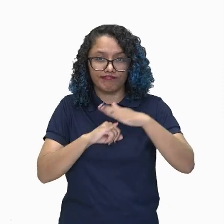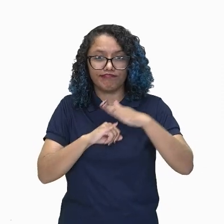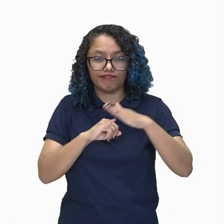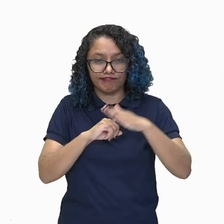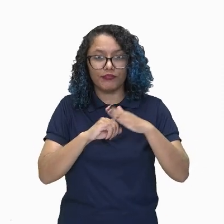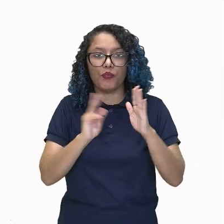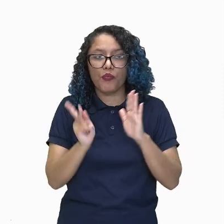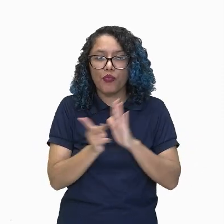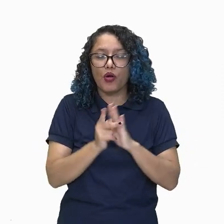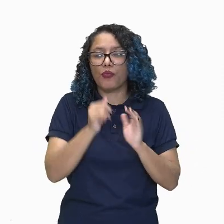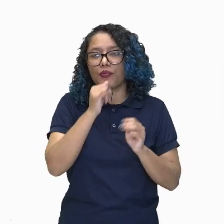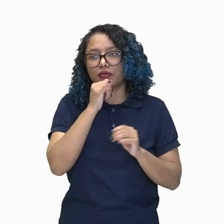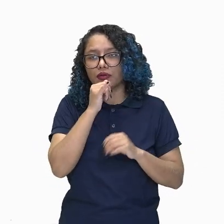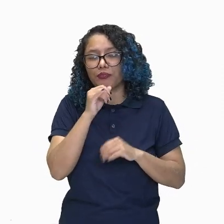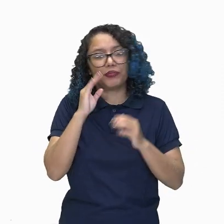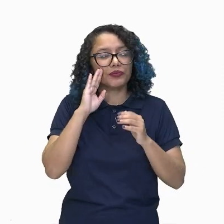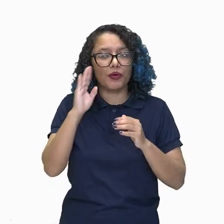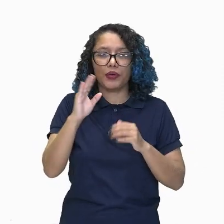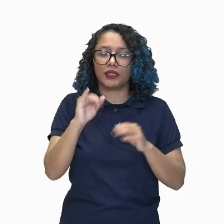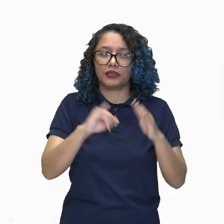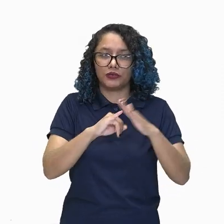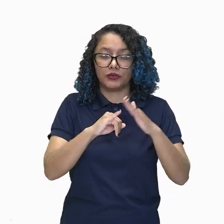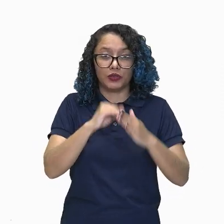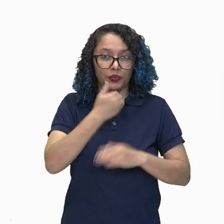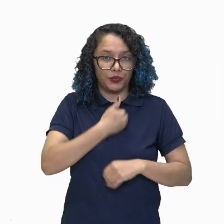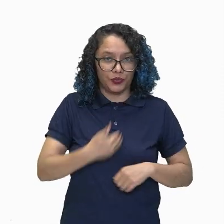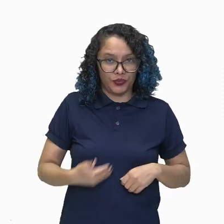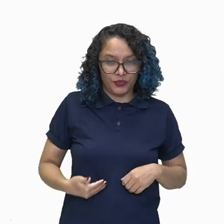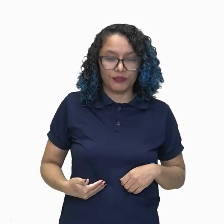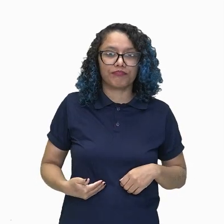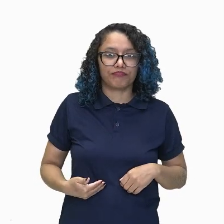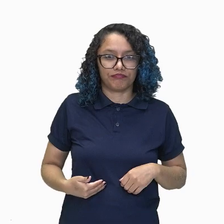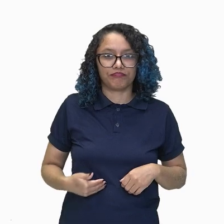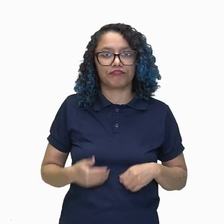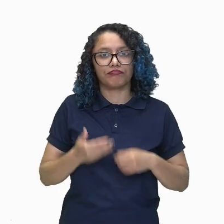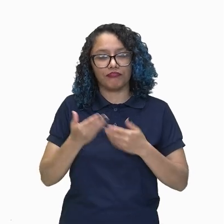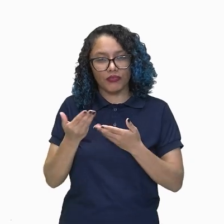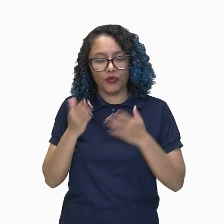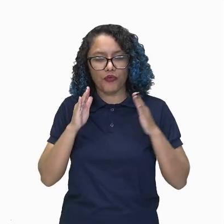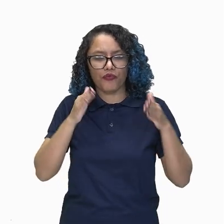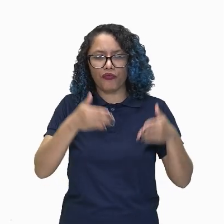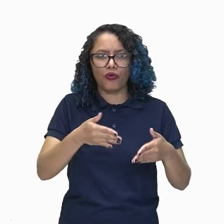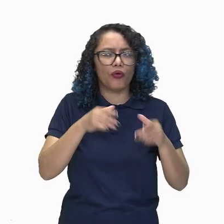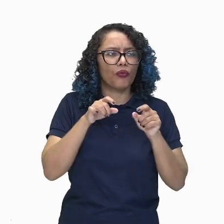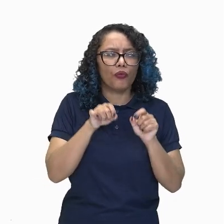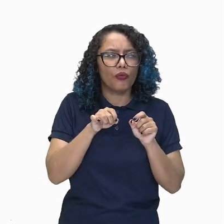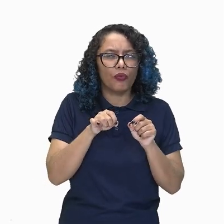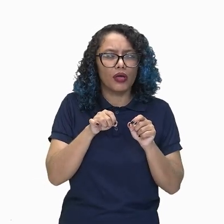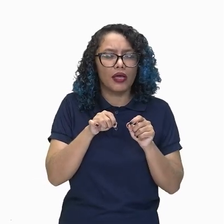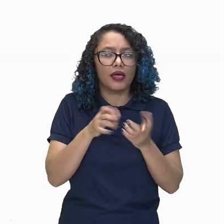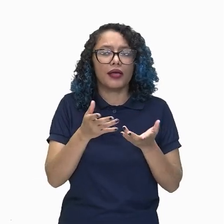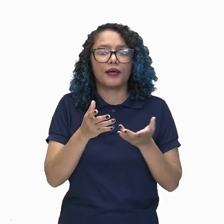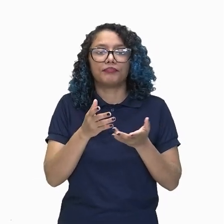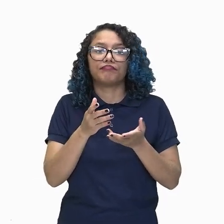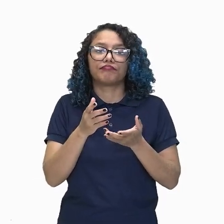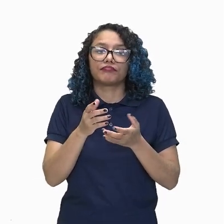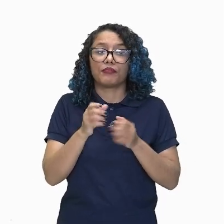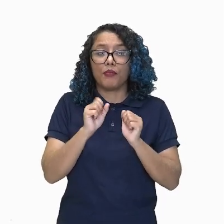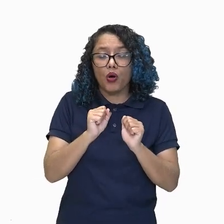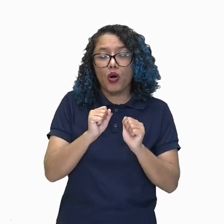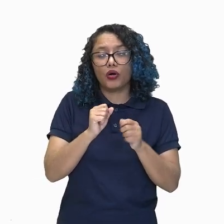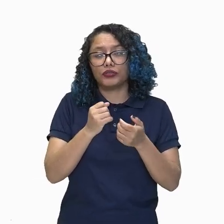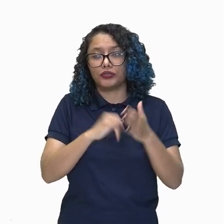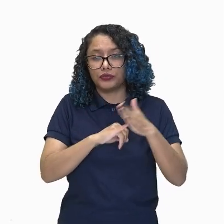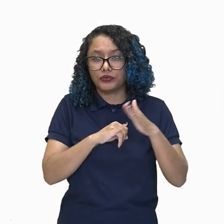públicas, principalmente, né? Então, essa propaganda ela vai ser voltada para as instituições estaduais